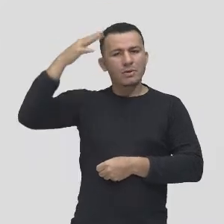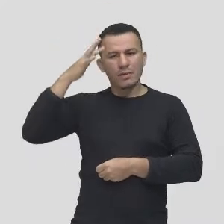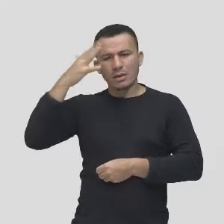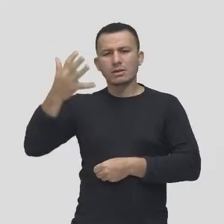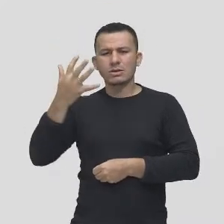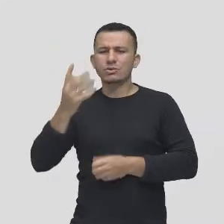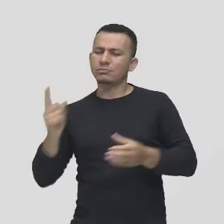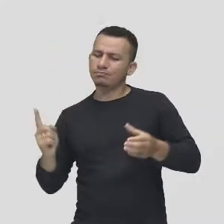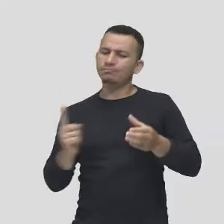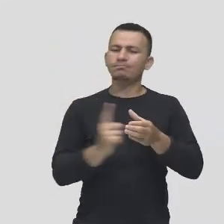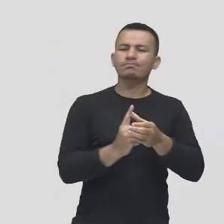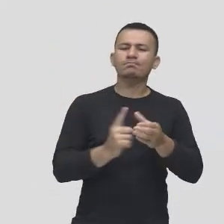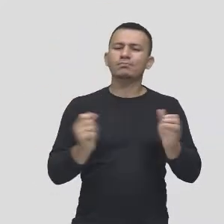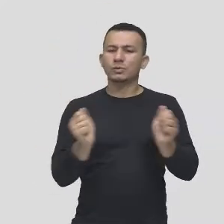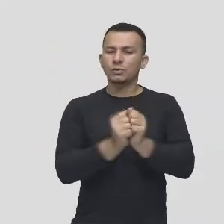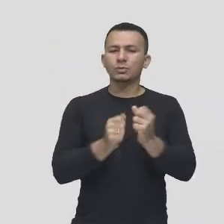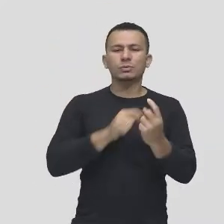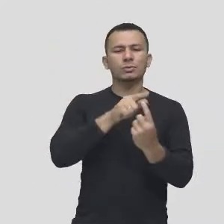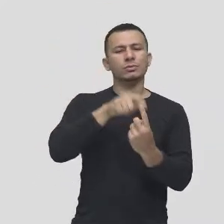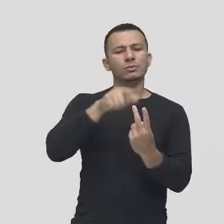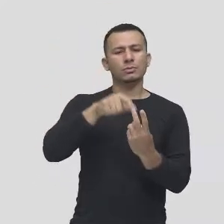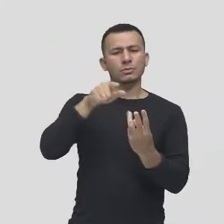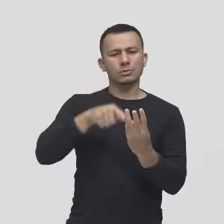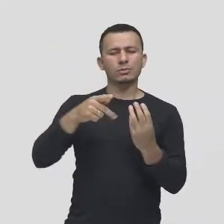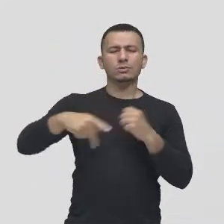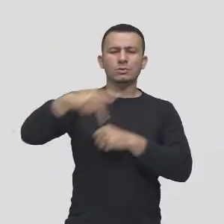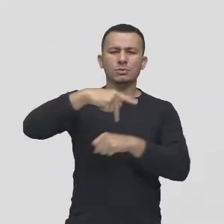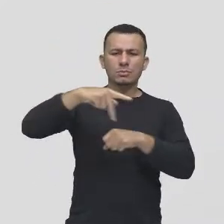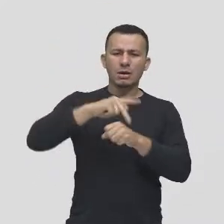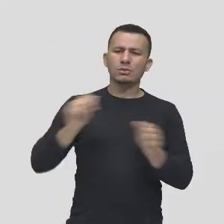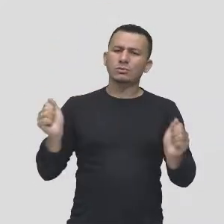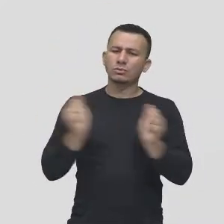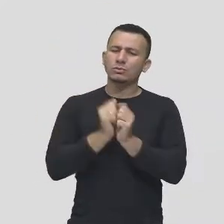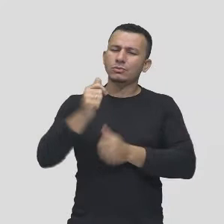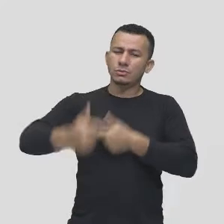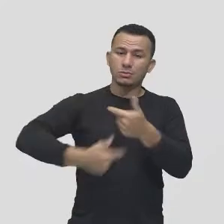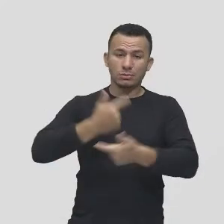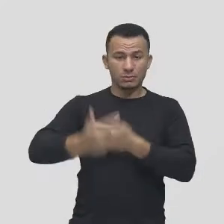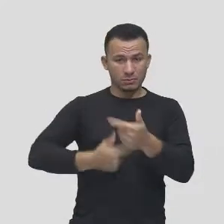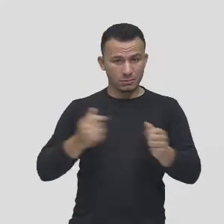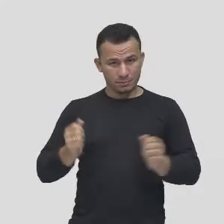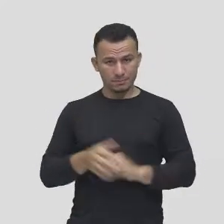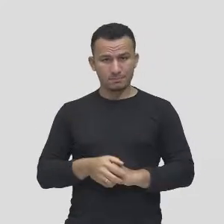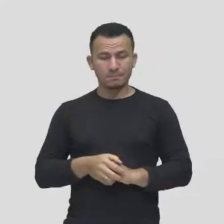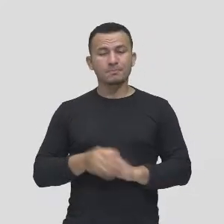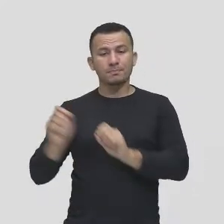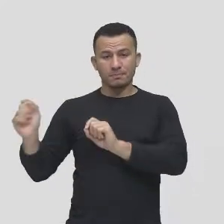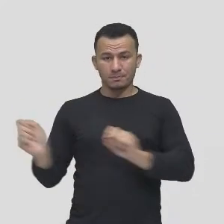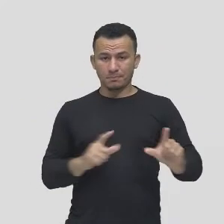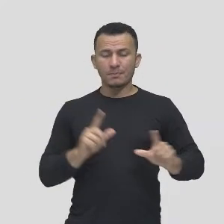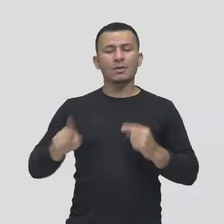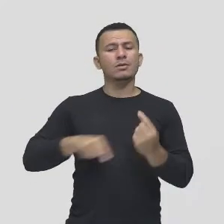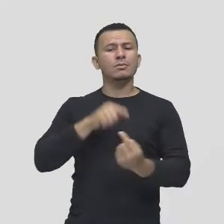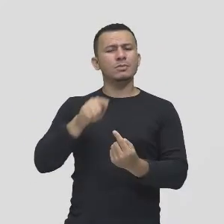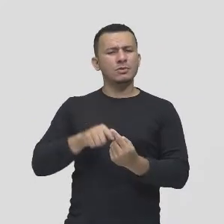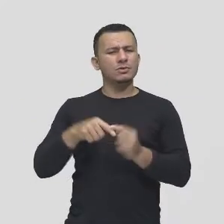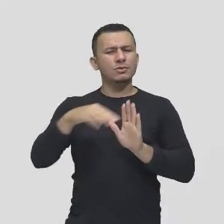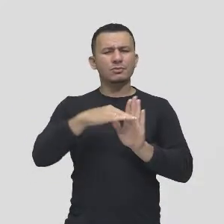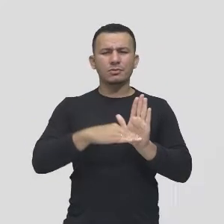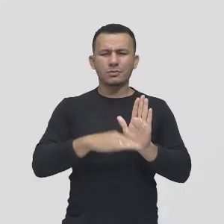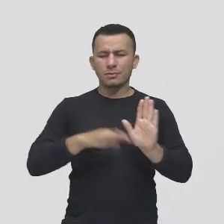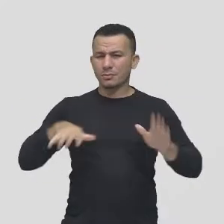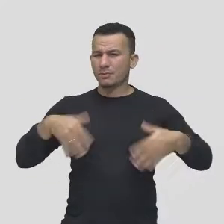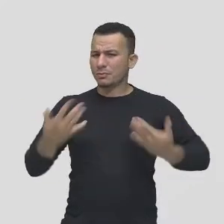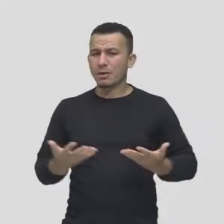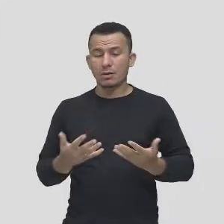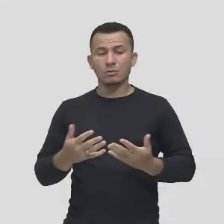assim, nesse bloco econômico que é o chamado NAFTA. Na próxima tela a gente vai ver os objetivos desse grupo,